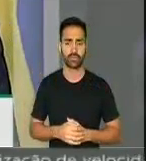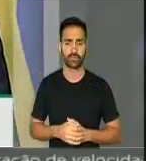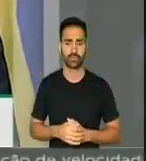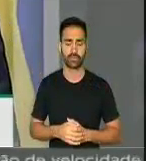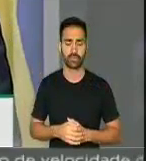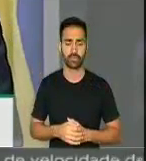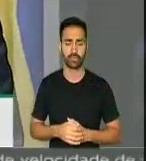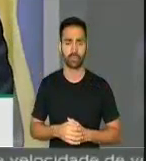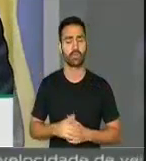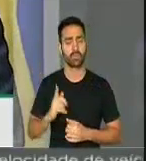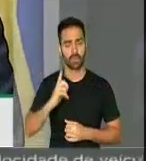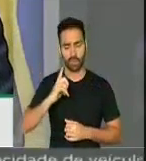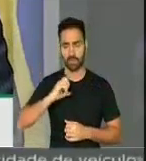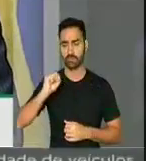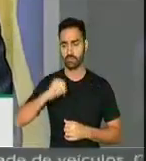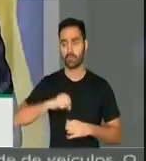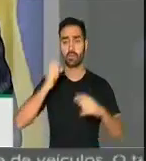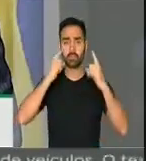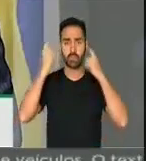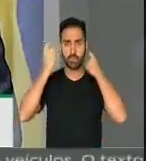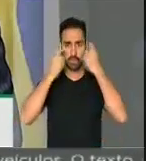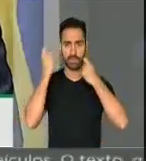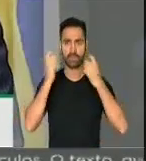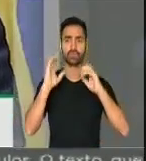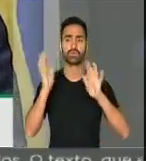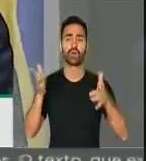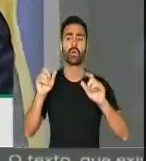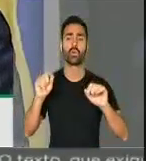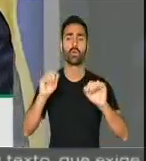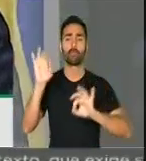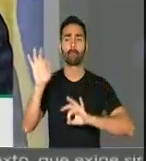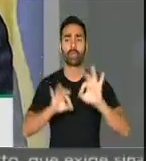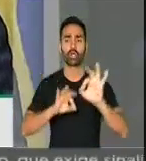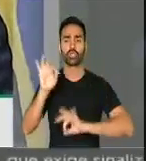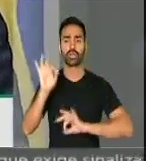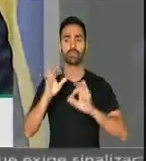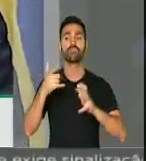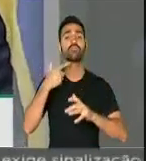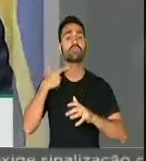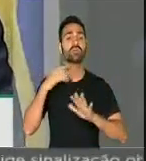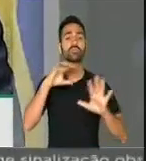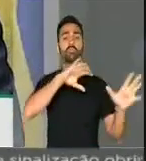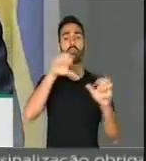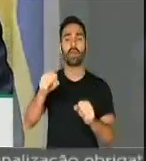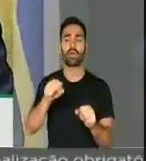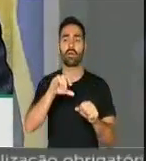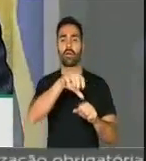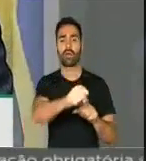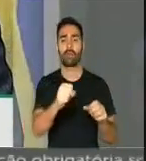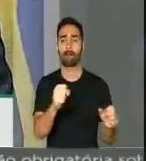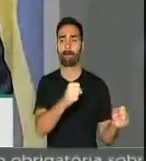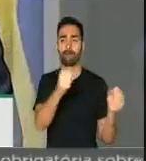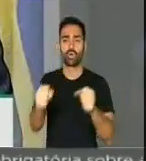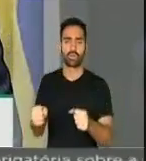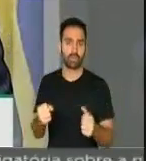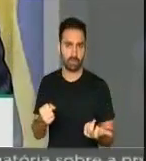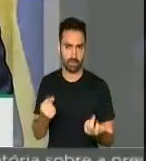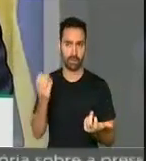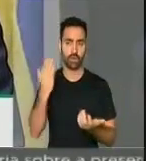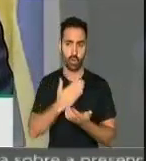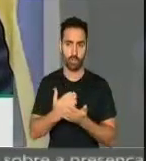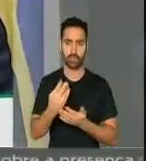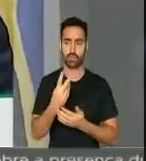Reiteradamente, há uma preocupação, por diversas vezes, com um projeto de poder, um projeto de poder que começou no